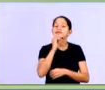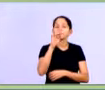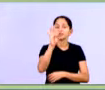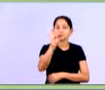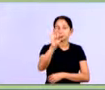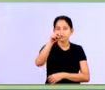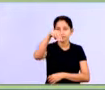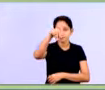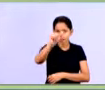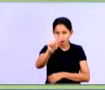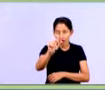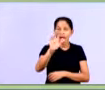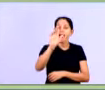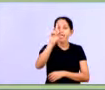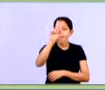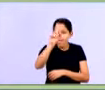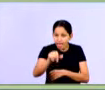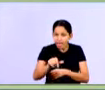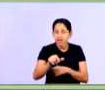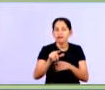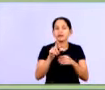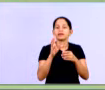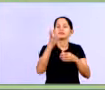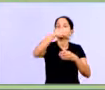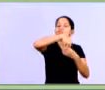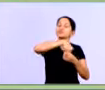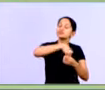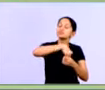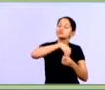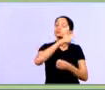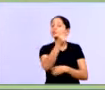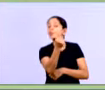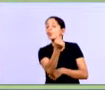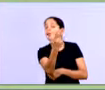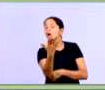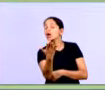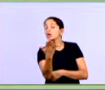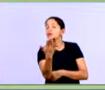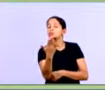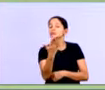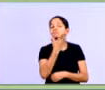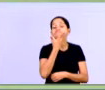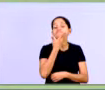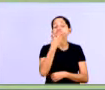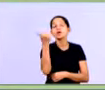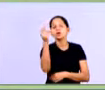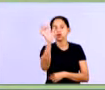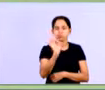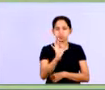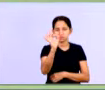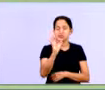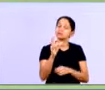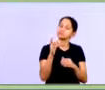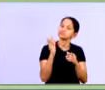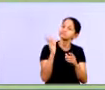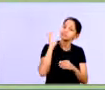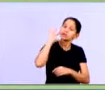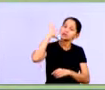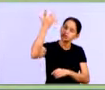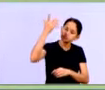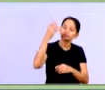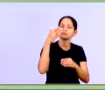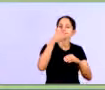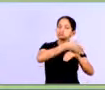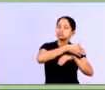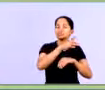se constitui da decisão de investir, optando pela melhor taxa de juros no caso do capital